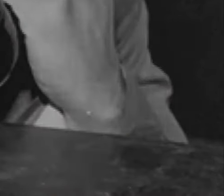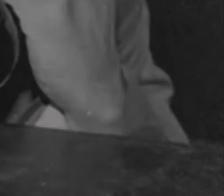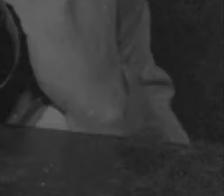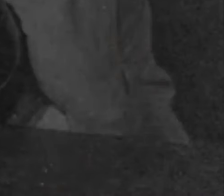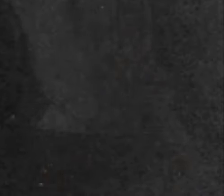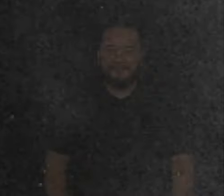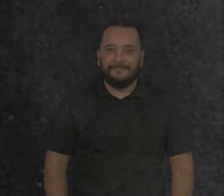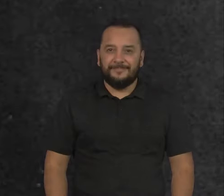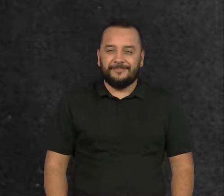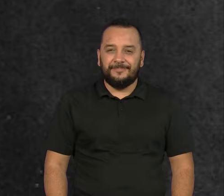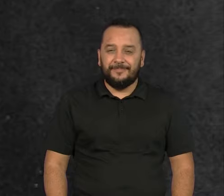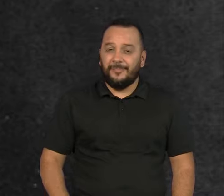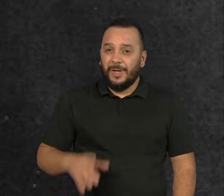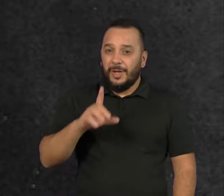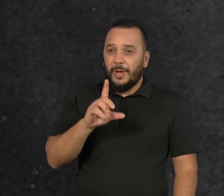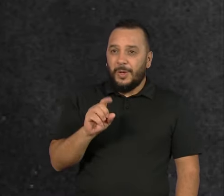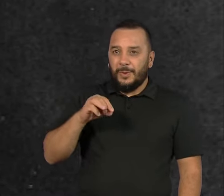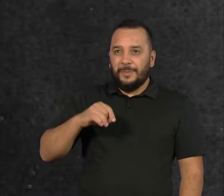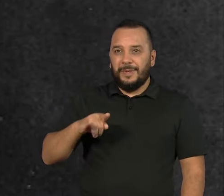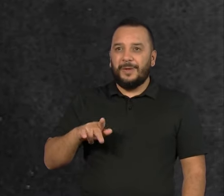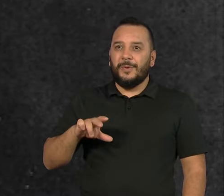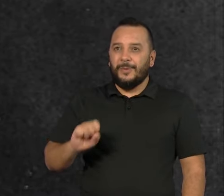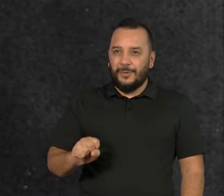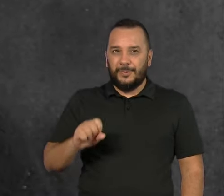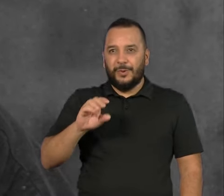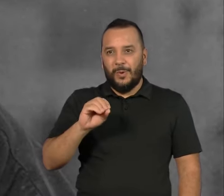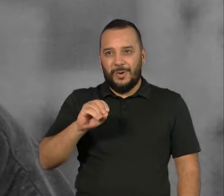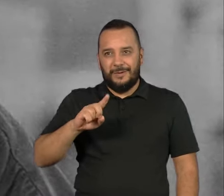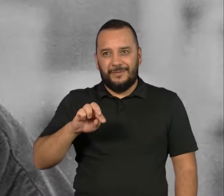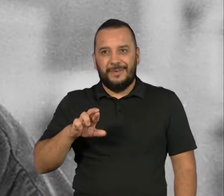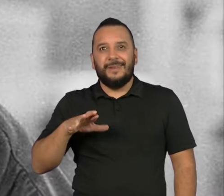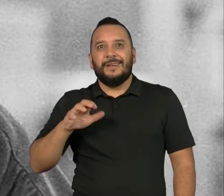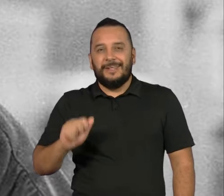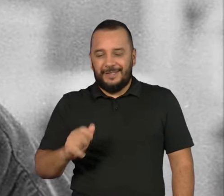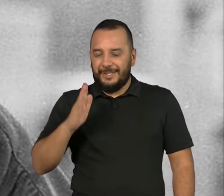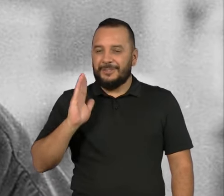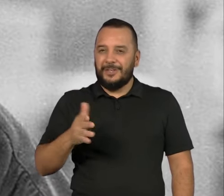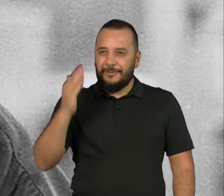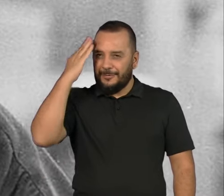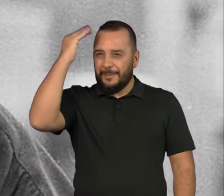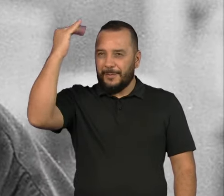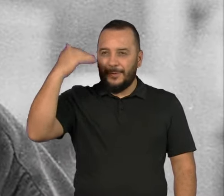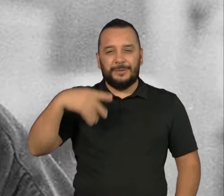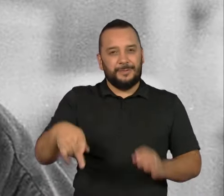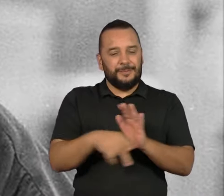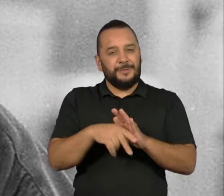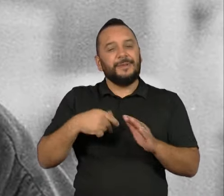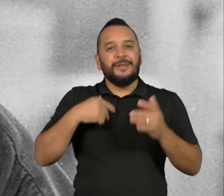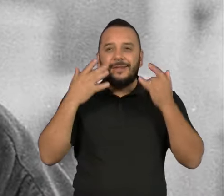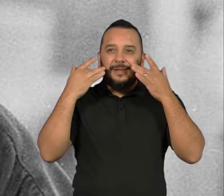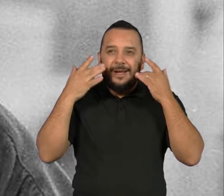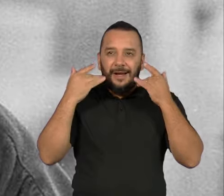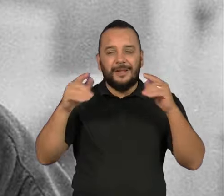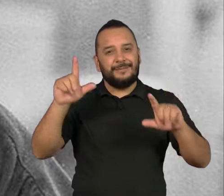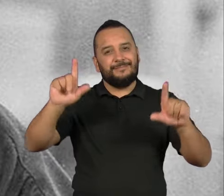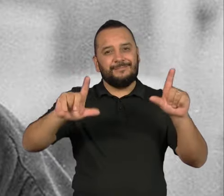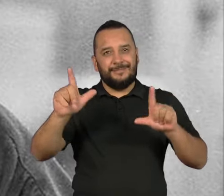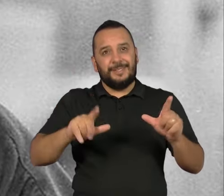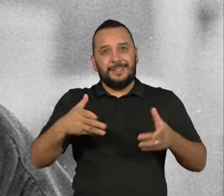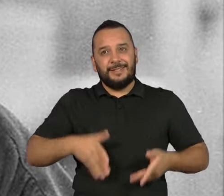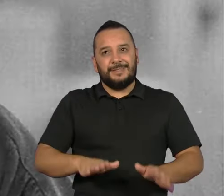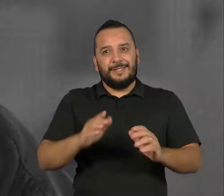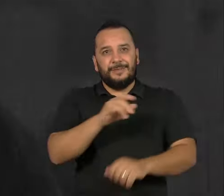Domingos de Oliveira, um dos mais talentosos e versáteis criadores dos nossos palcos e das nossas telas, nasceu no Rio de Janeiro,